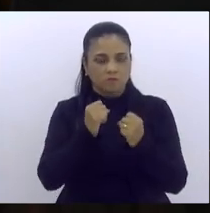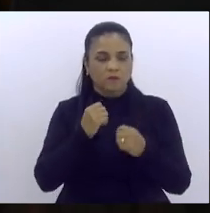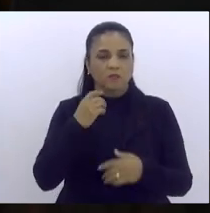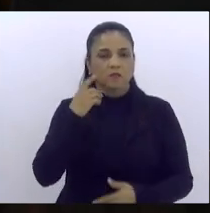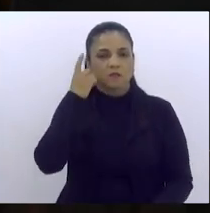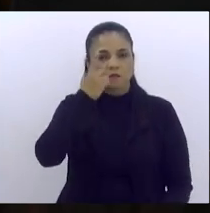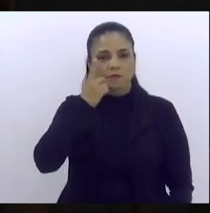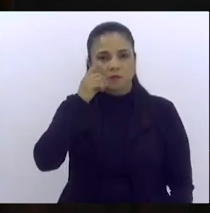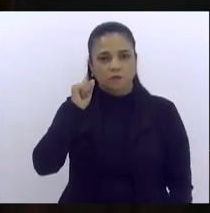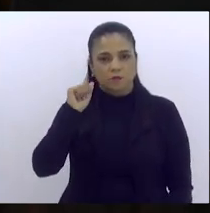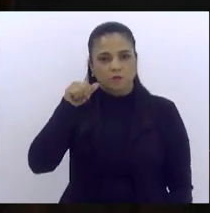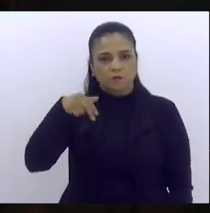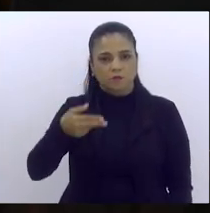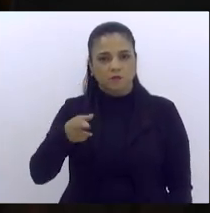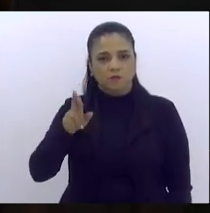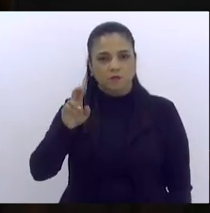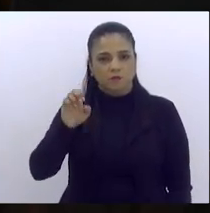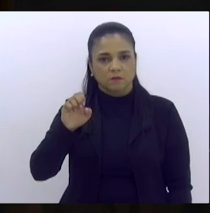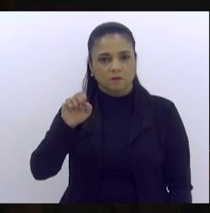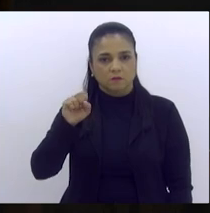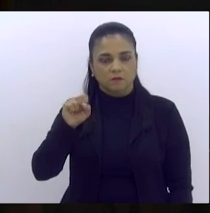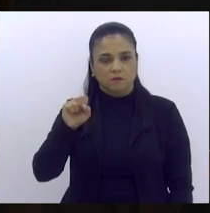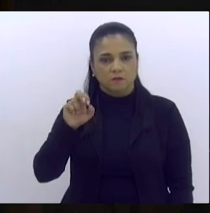Anderson Moraes.